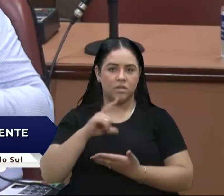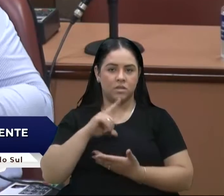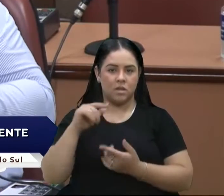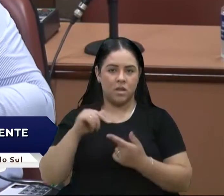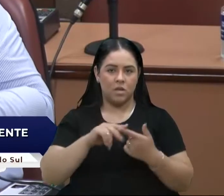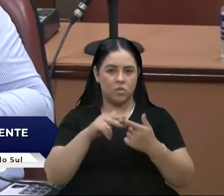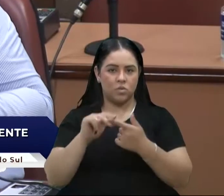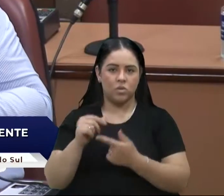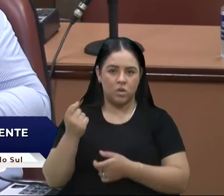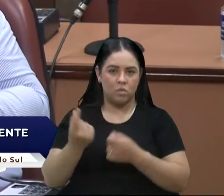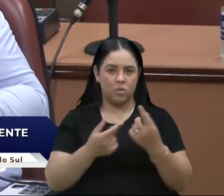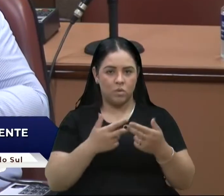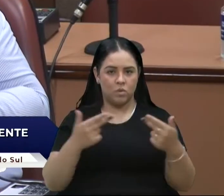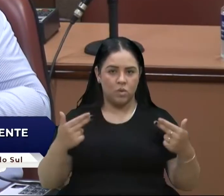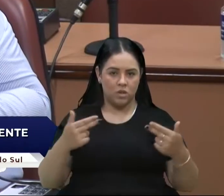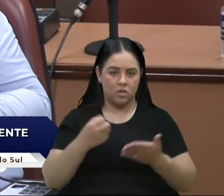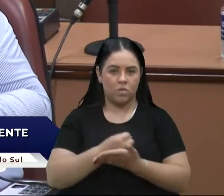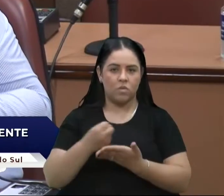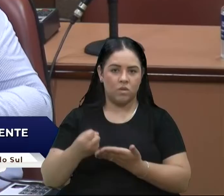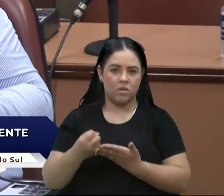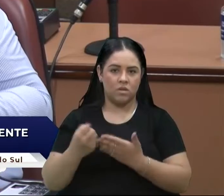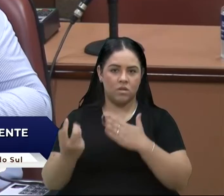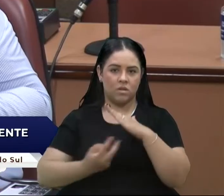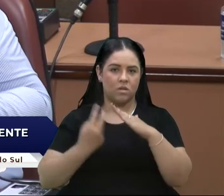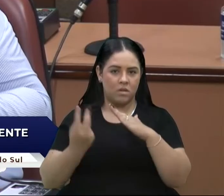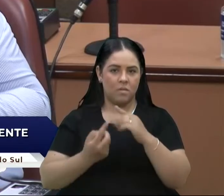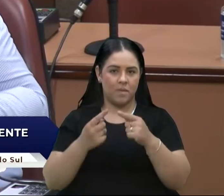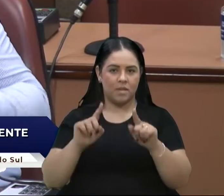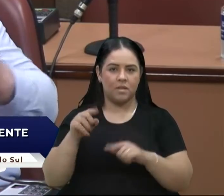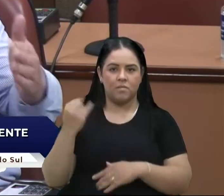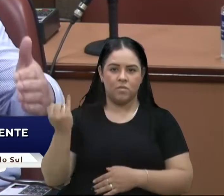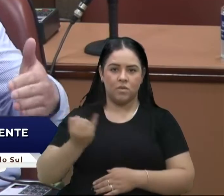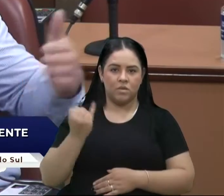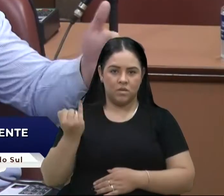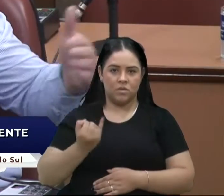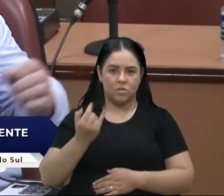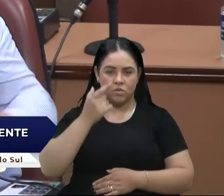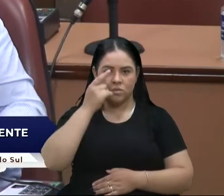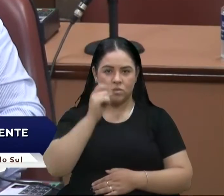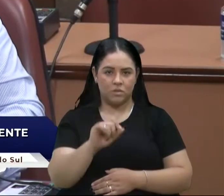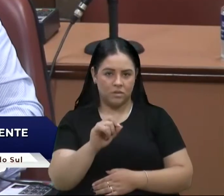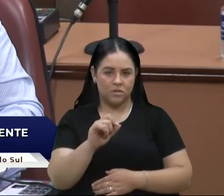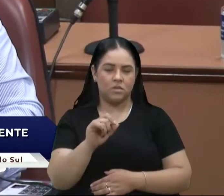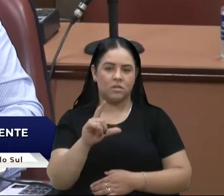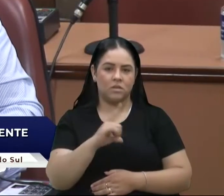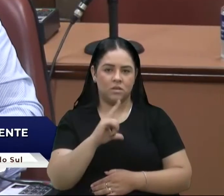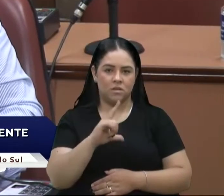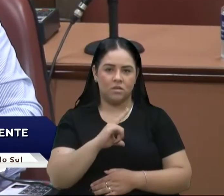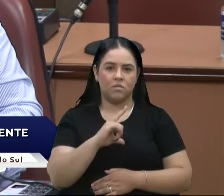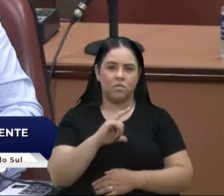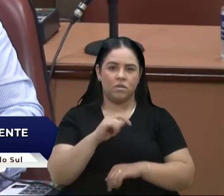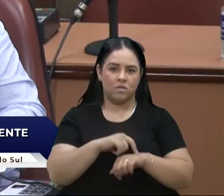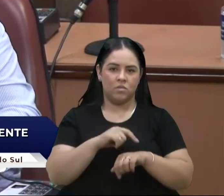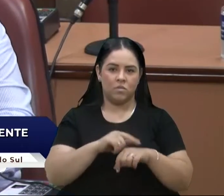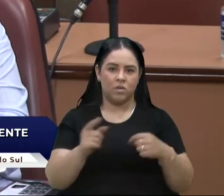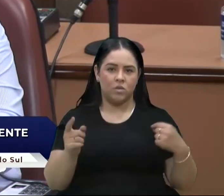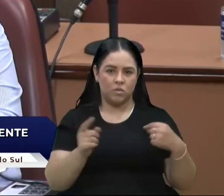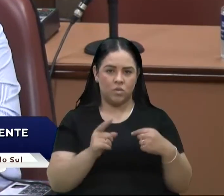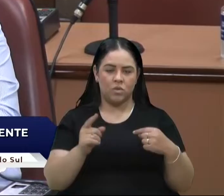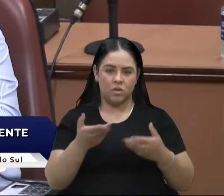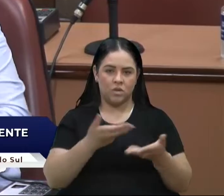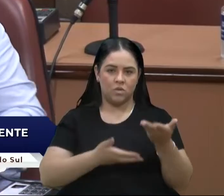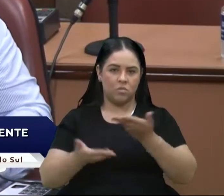ajustes, em relação a esses contratos de terceirização, mas é importante que isso preste, né, a curto prazo um atendimento